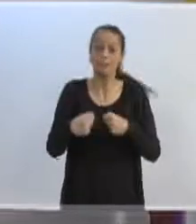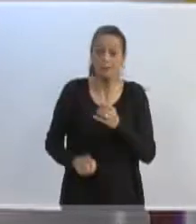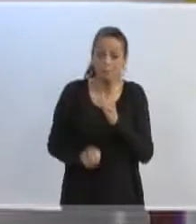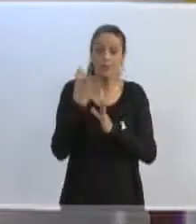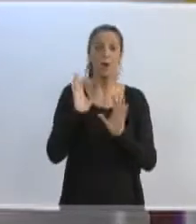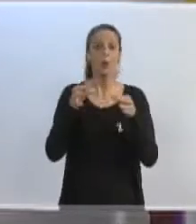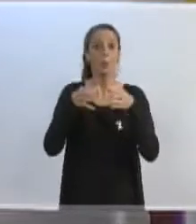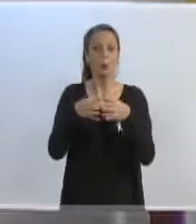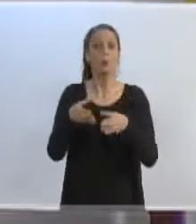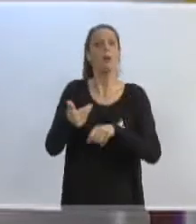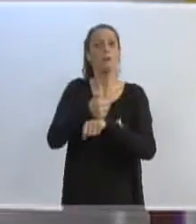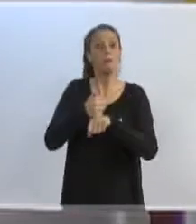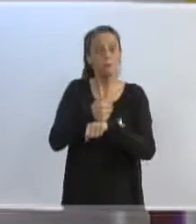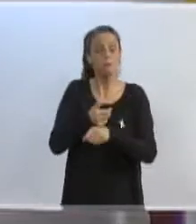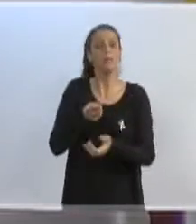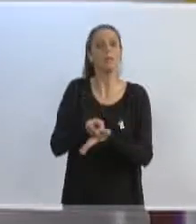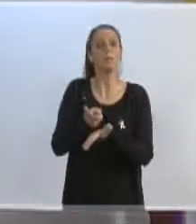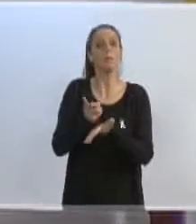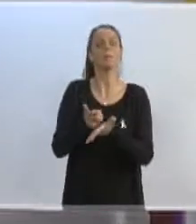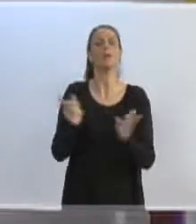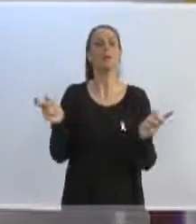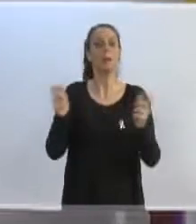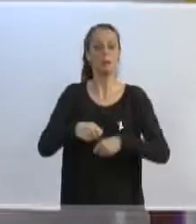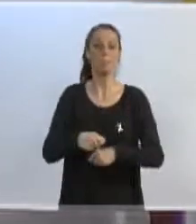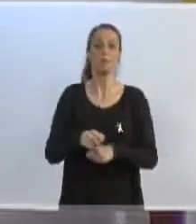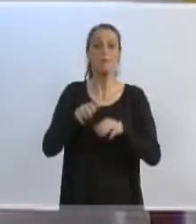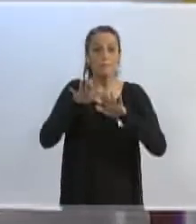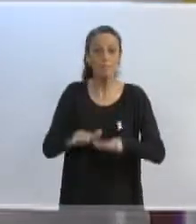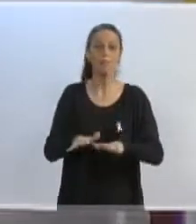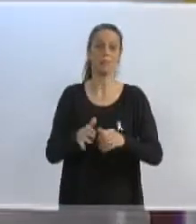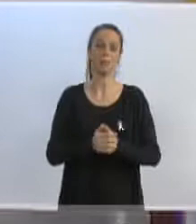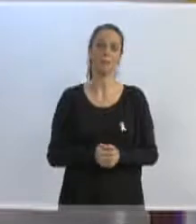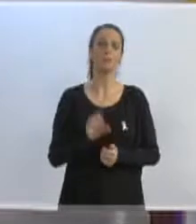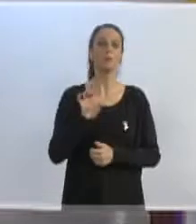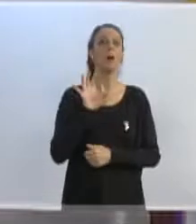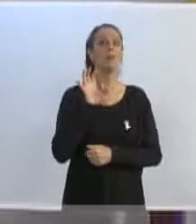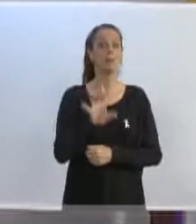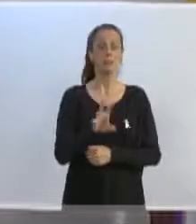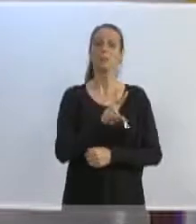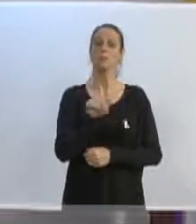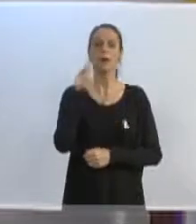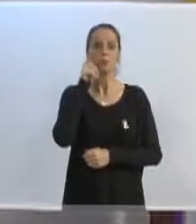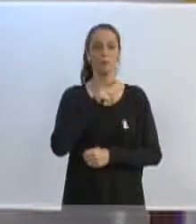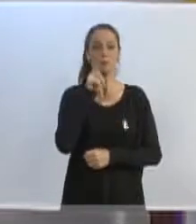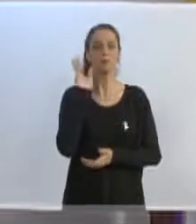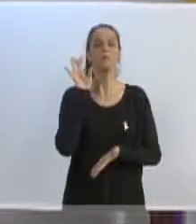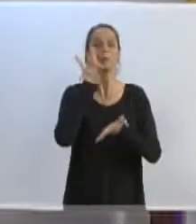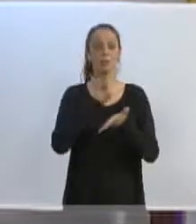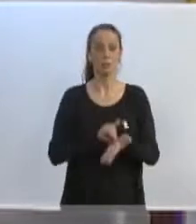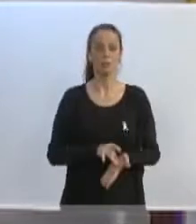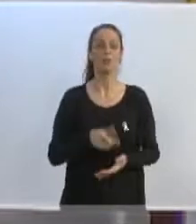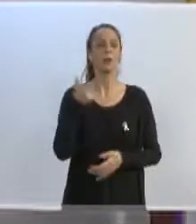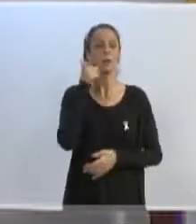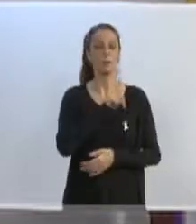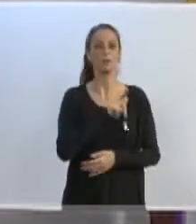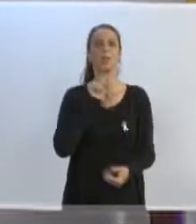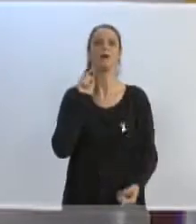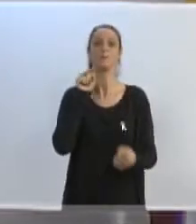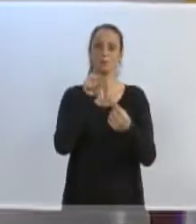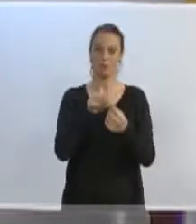que seja capacitado e que esse grupo permaneça. Só assim a gente vai, finalmente, conseguir chegar